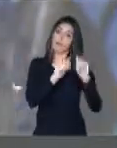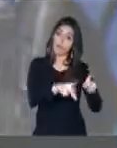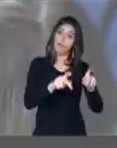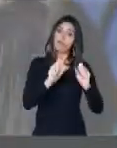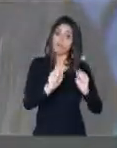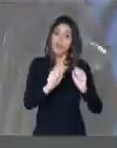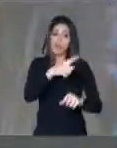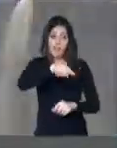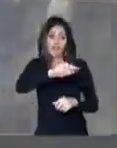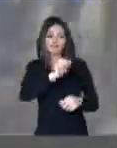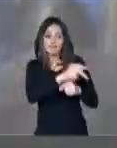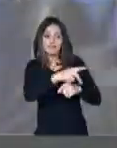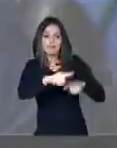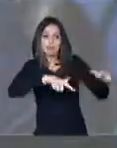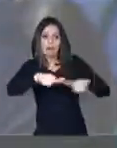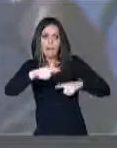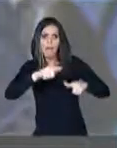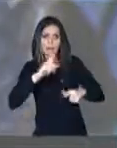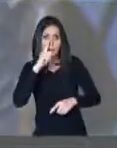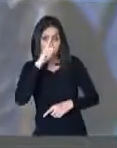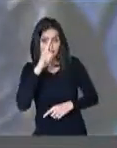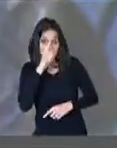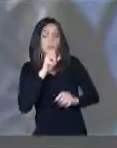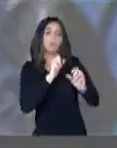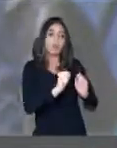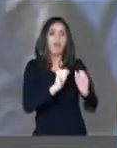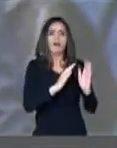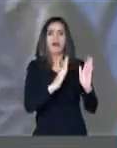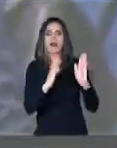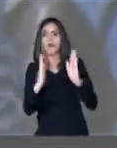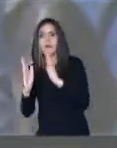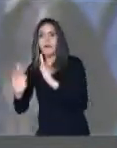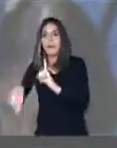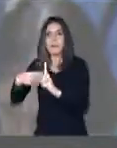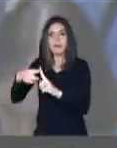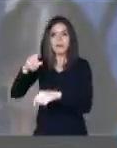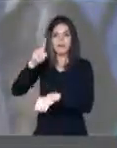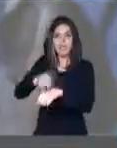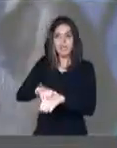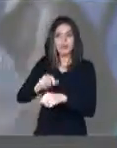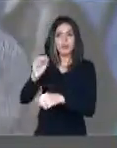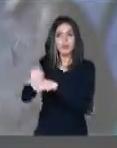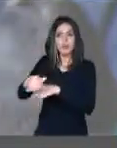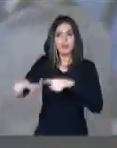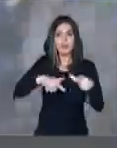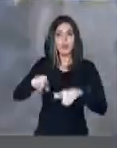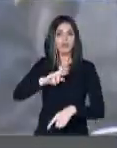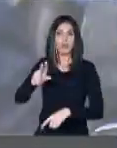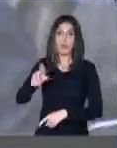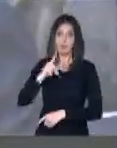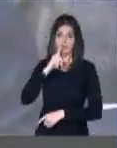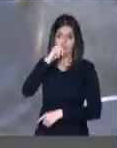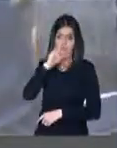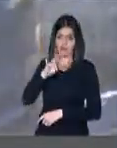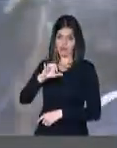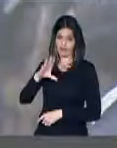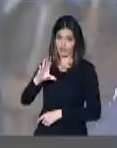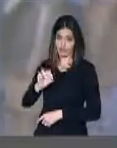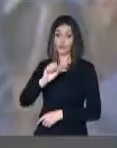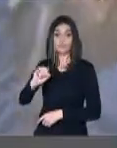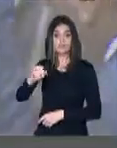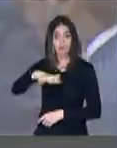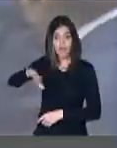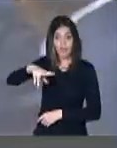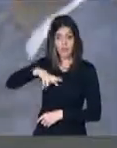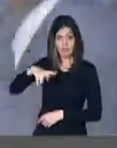que ele sai da atividade de risco, ele possa complementar esse tempo numa atividade de não risco. É importante dizer, se é uma atividade privada